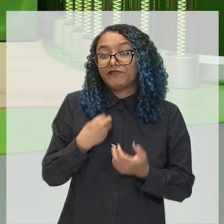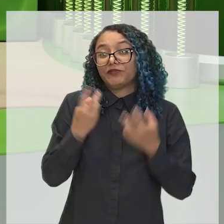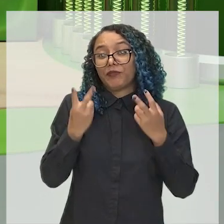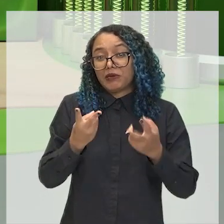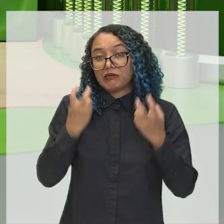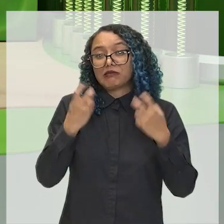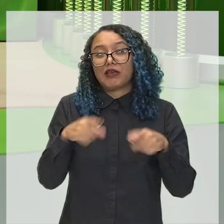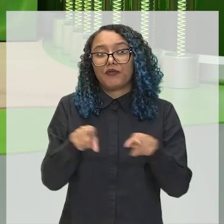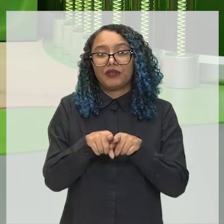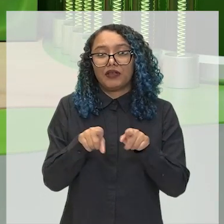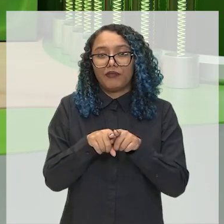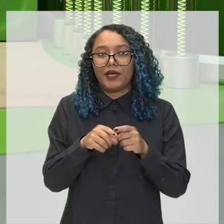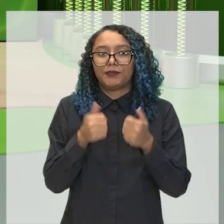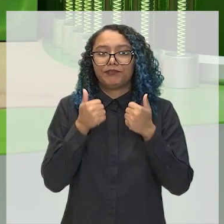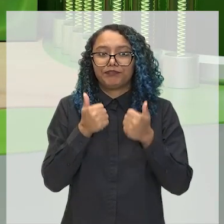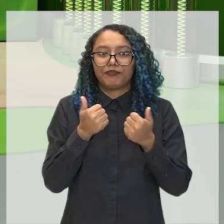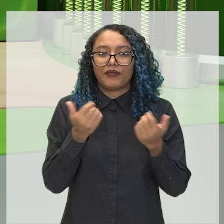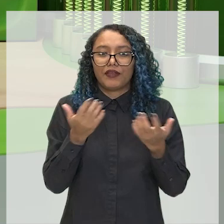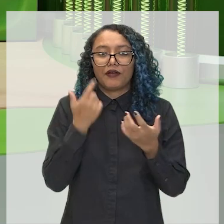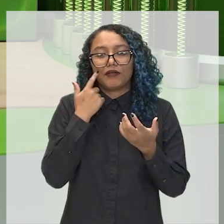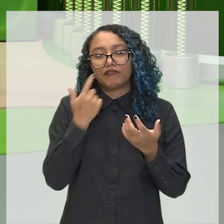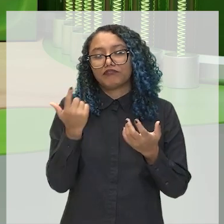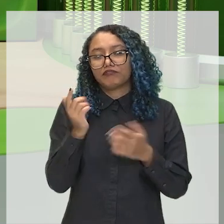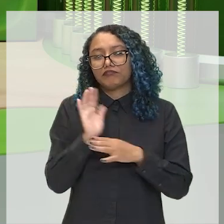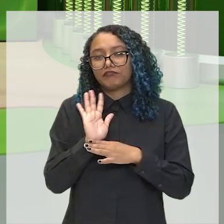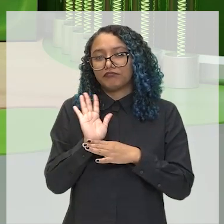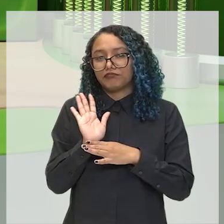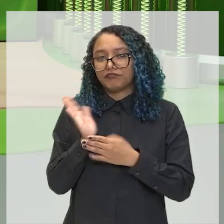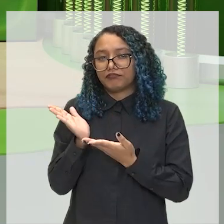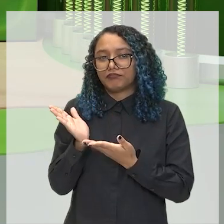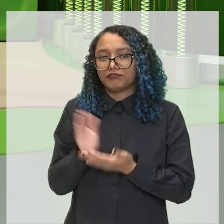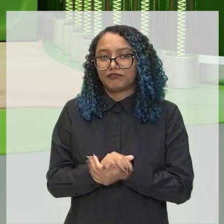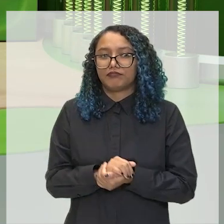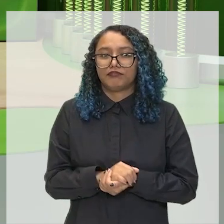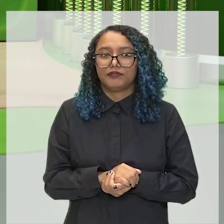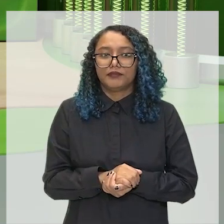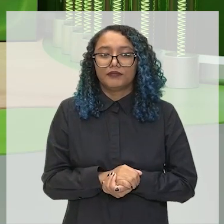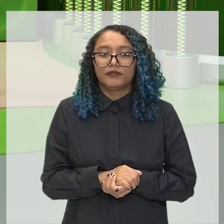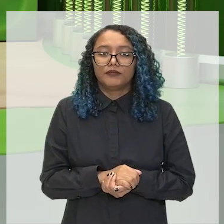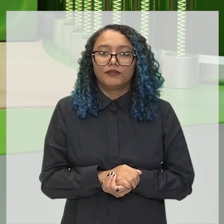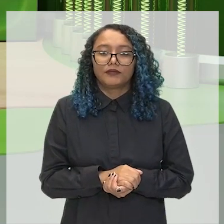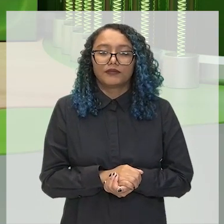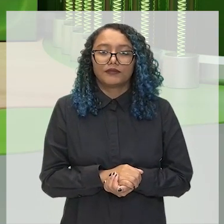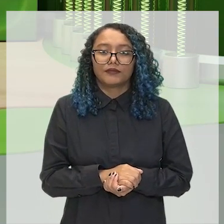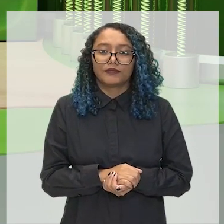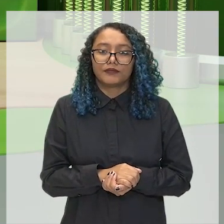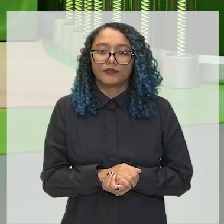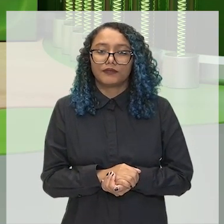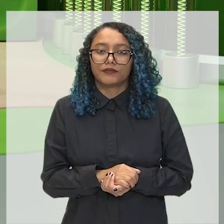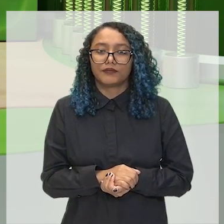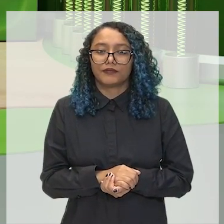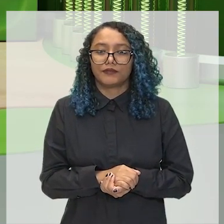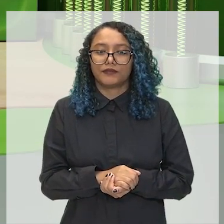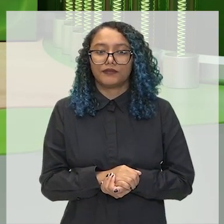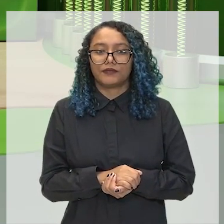região, tá bom? Vamos completar e ver o vídeo. Olha